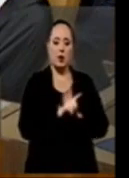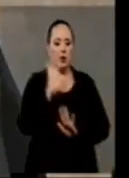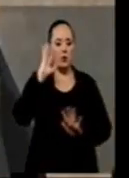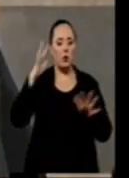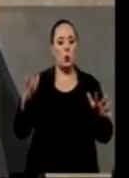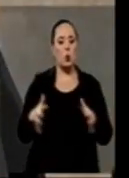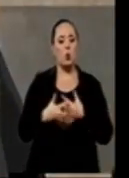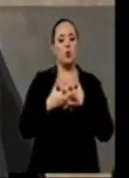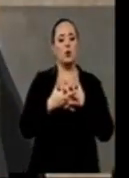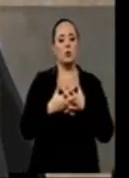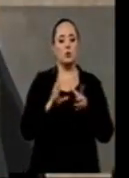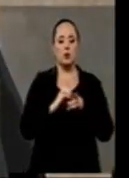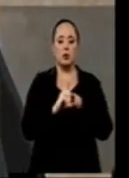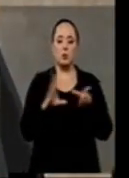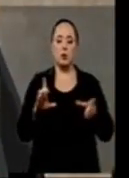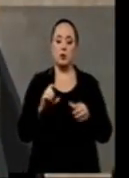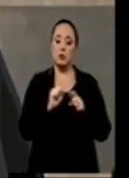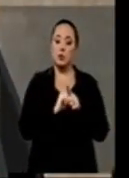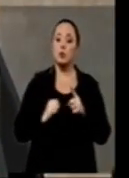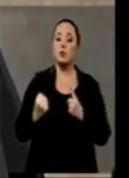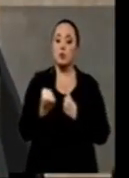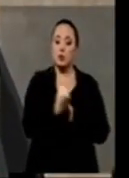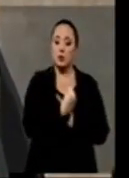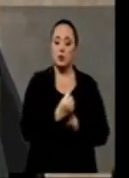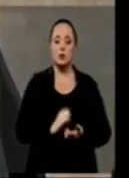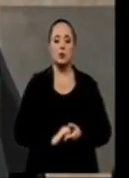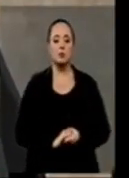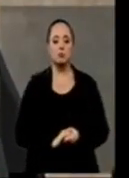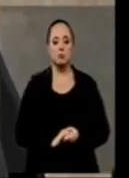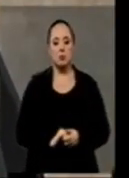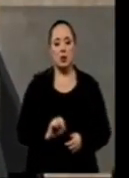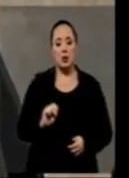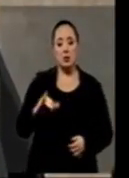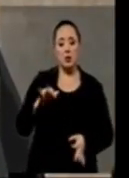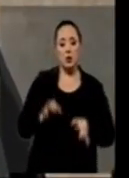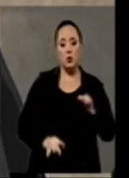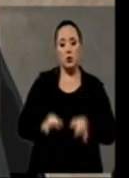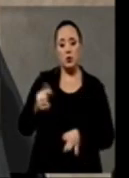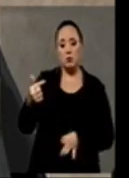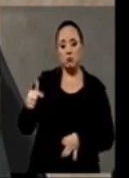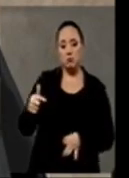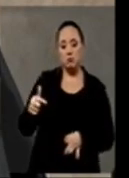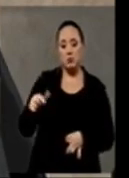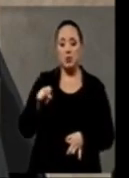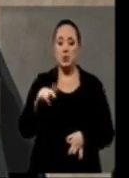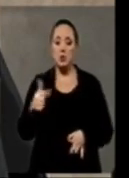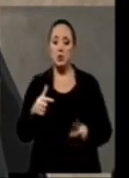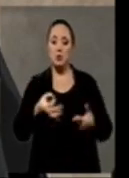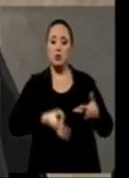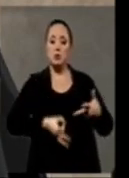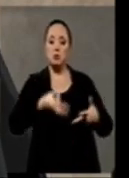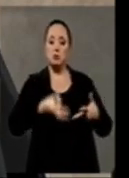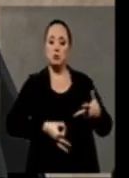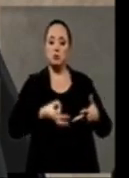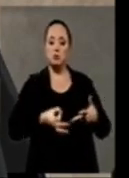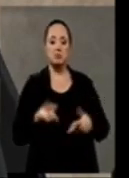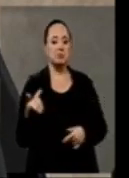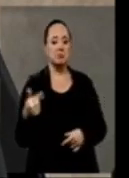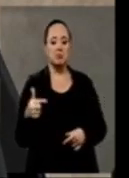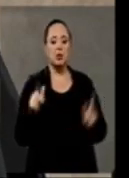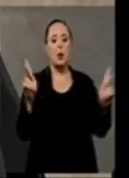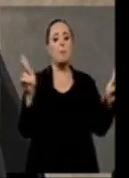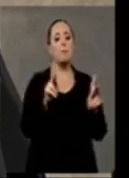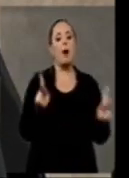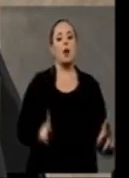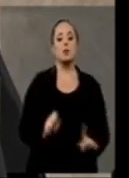democráticos da sociedade sem justiça e poder judiciário não há paz